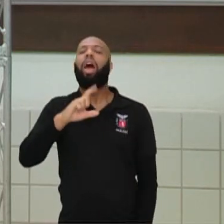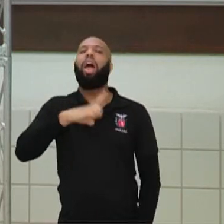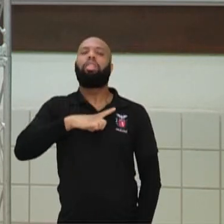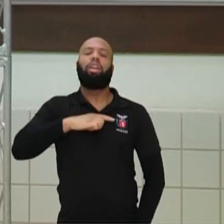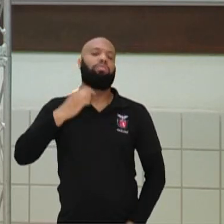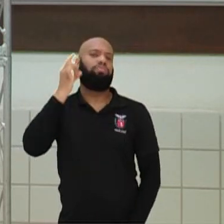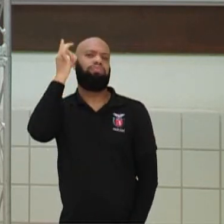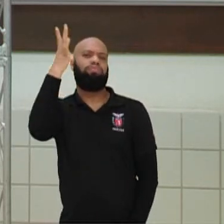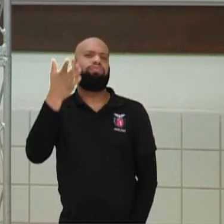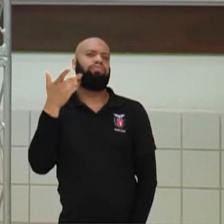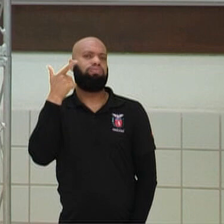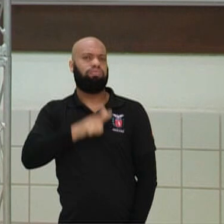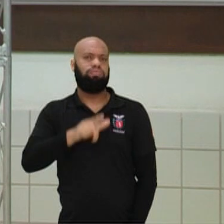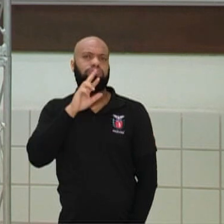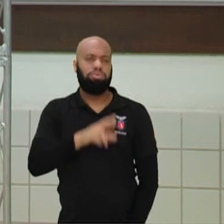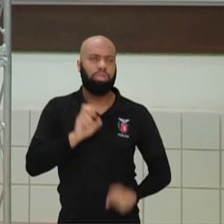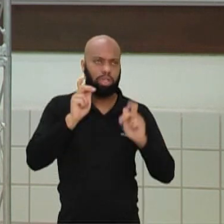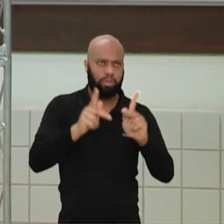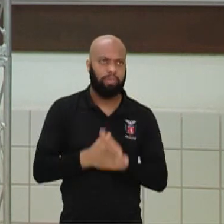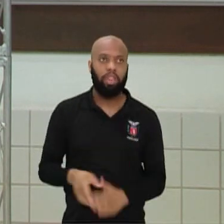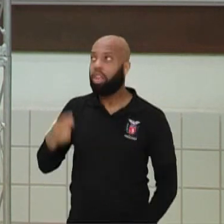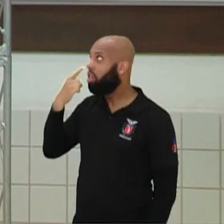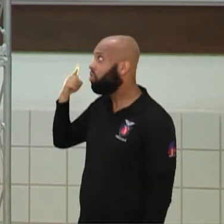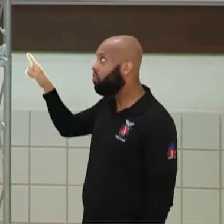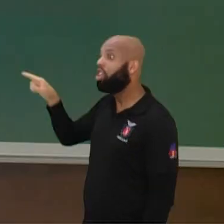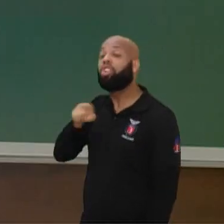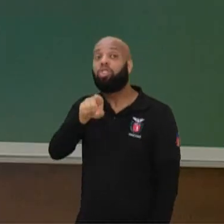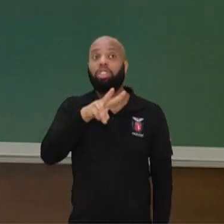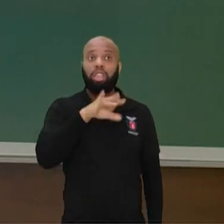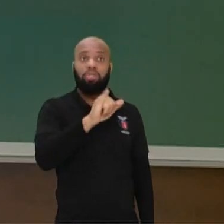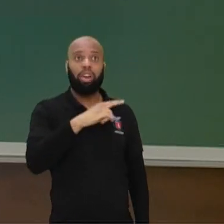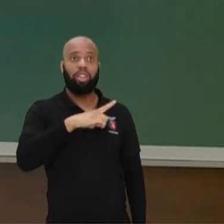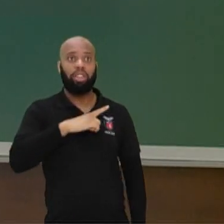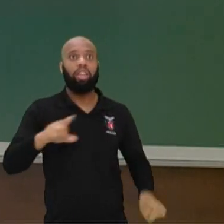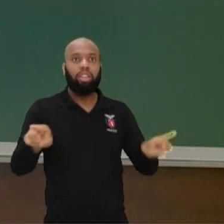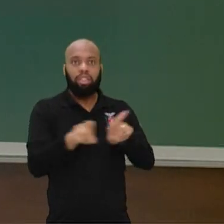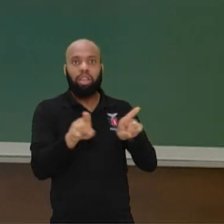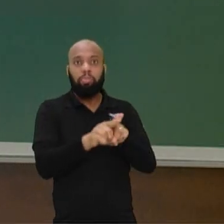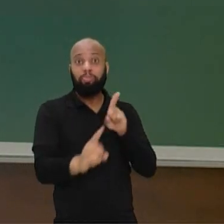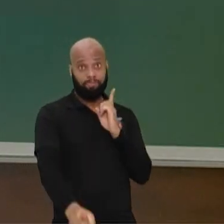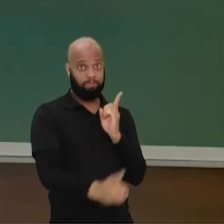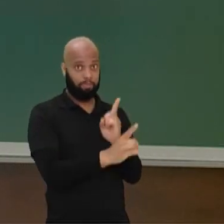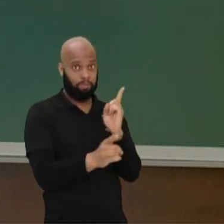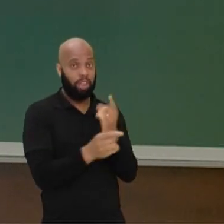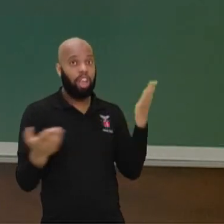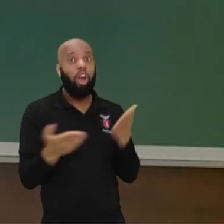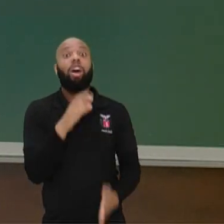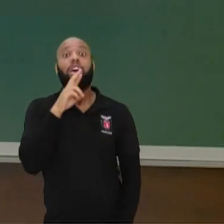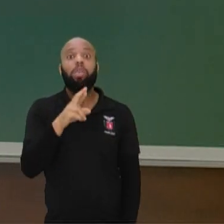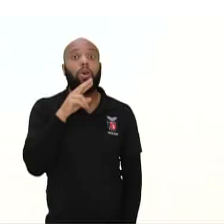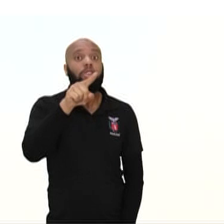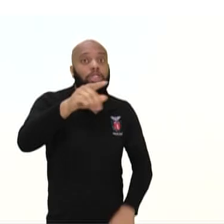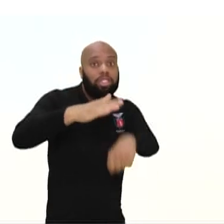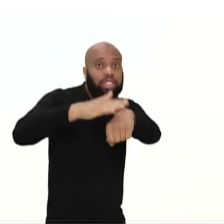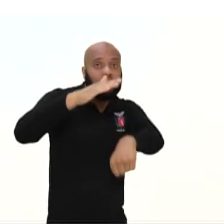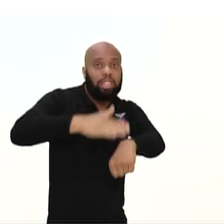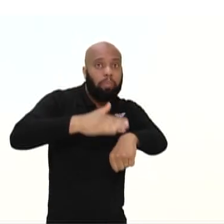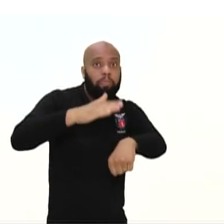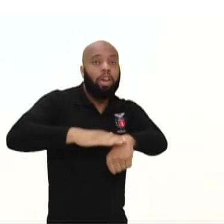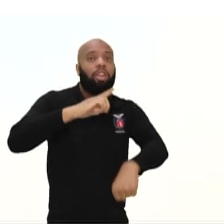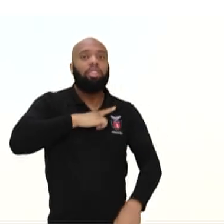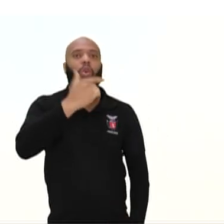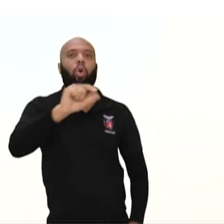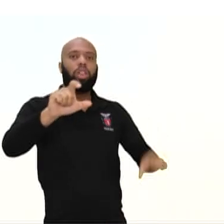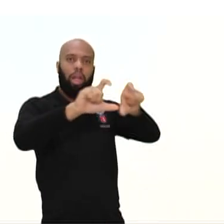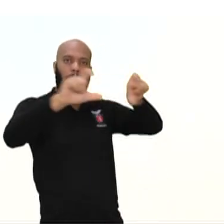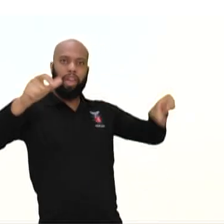bem tranquilo para você resolver, tá? Então aqui, vamos ver se vocês entenderam isso que eu acabei de falar, prestaram atenção na aula. Temos mais uma